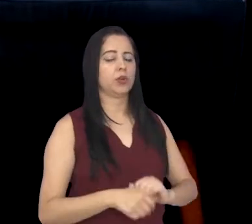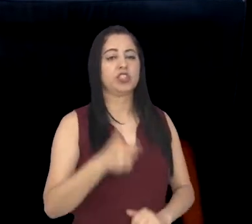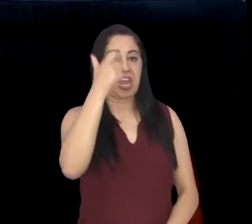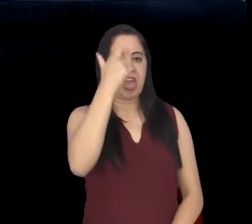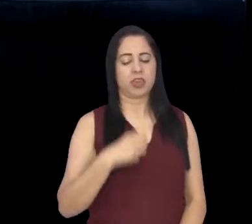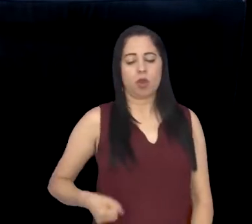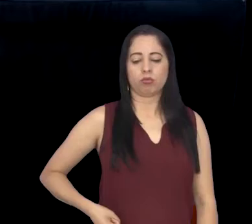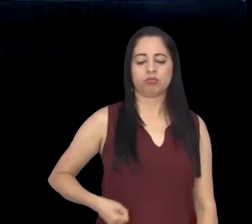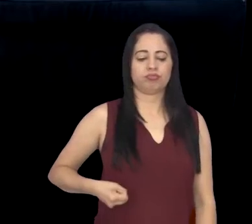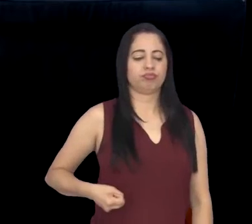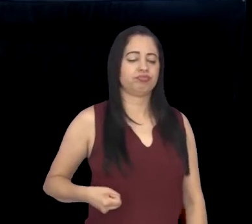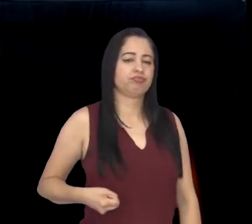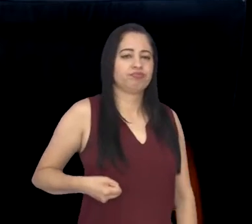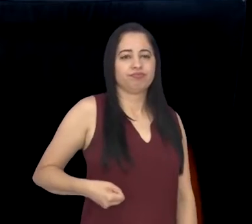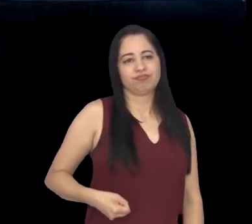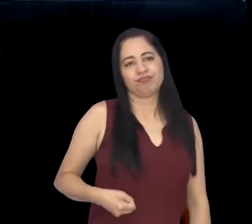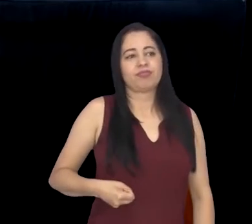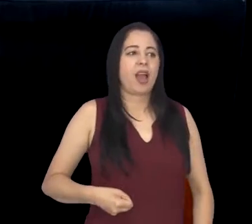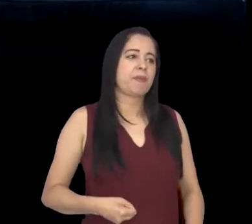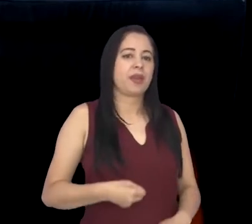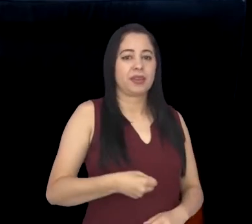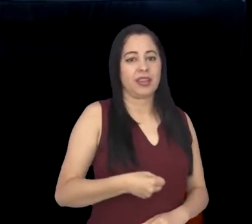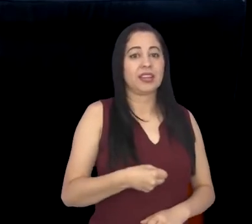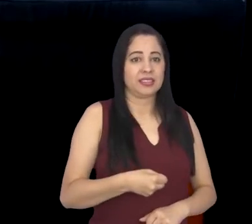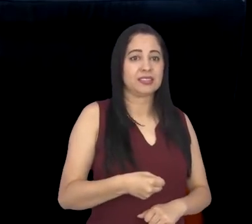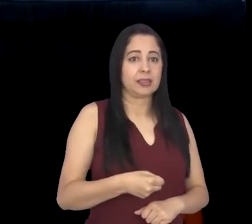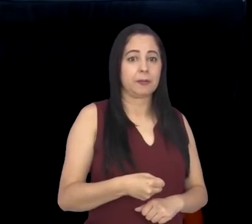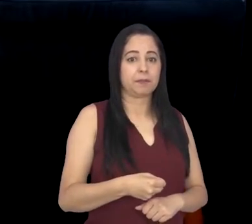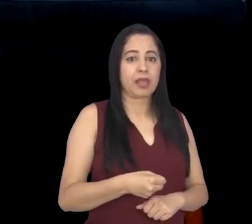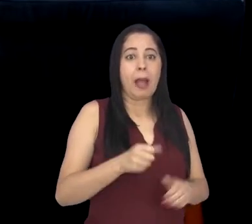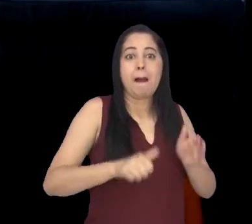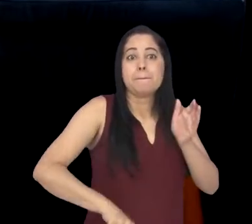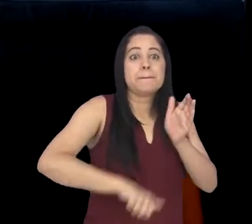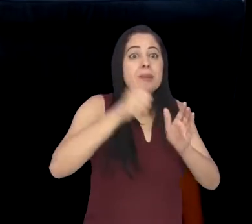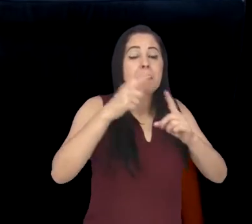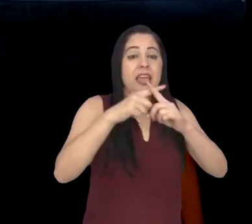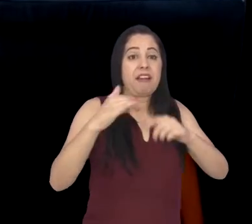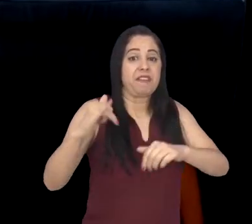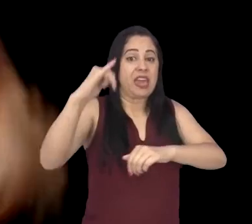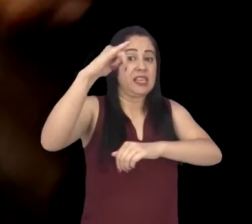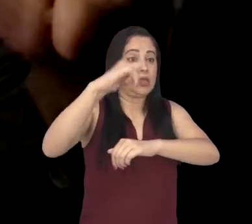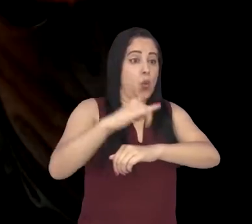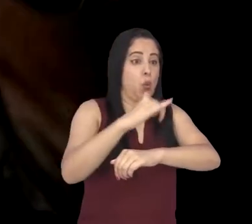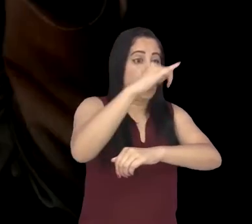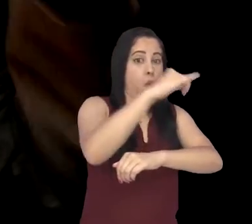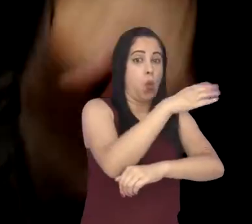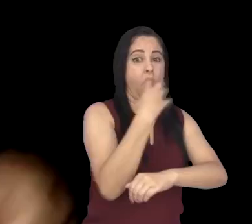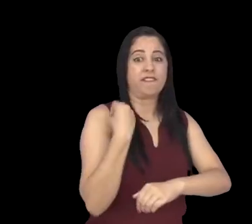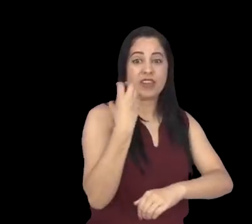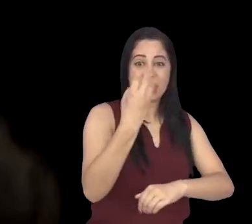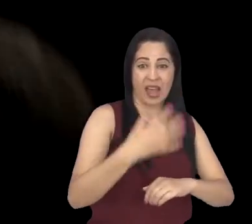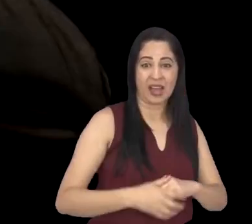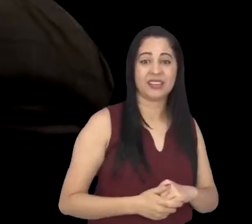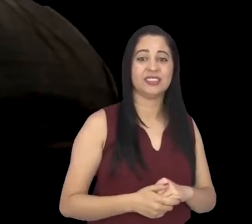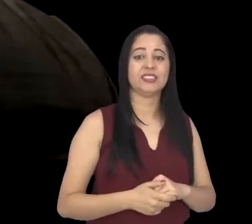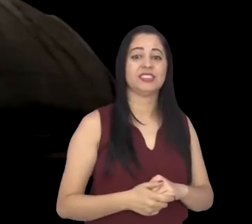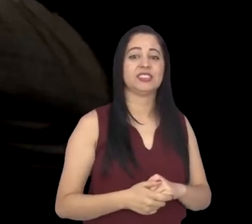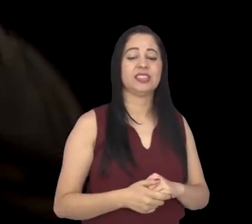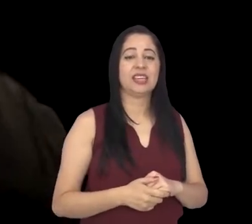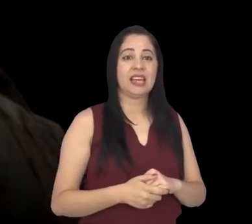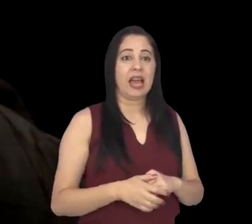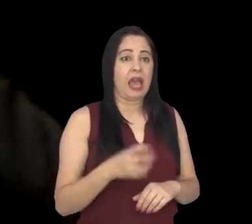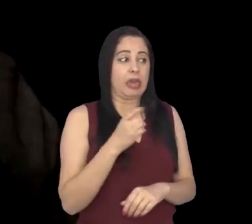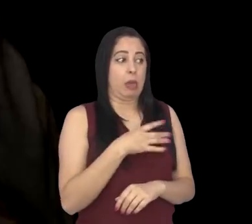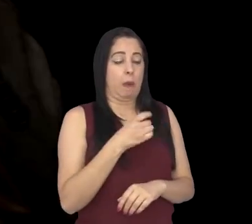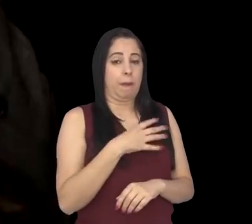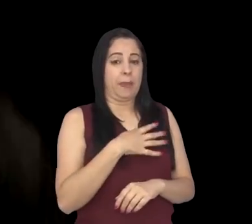malinha lá, que eu ia embarcar à noite, e no avião já, a primeira vez que eu tinha andado de avião, um Electra, só que eu tomei um Bells que servia